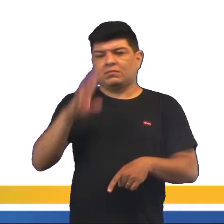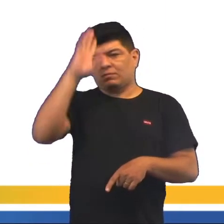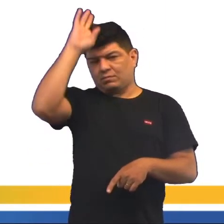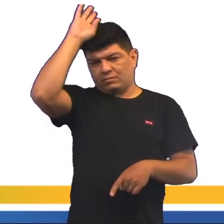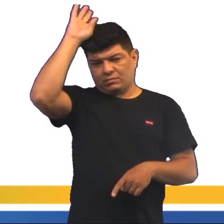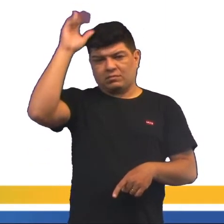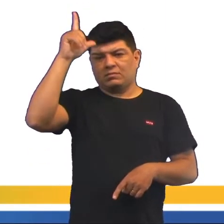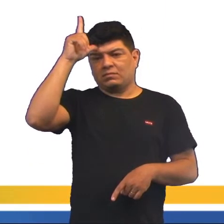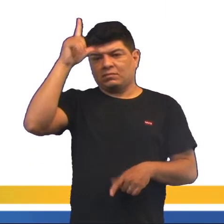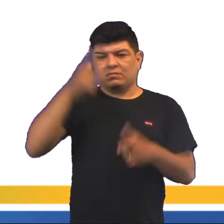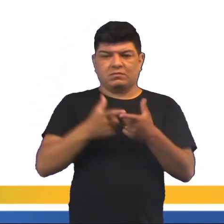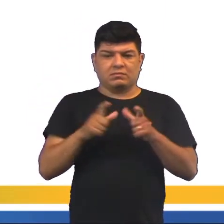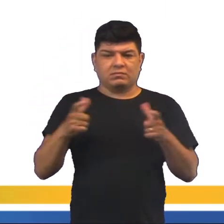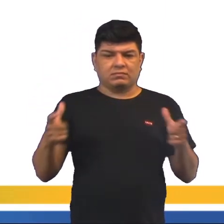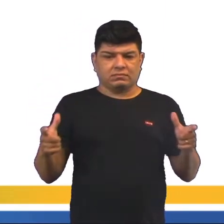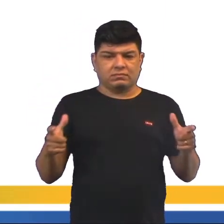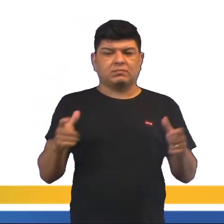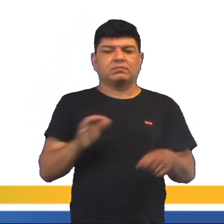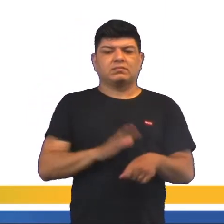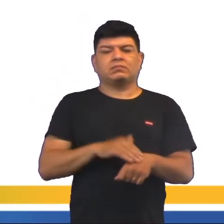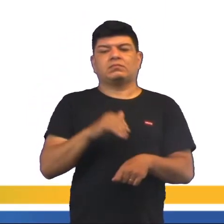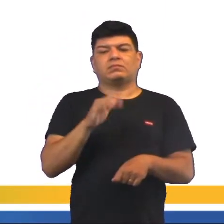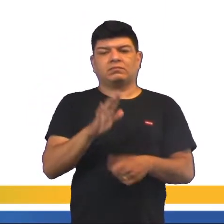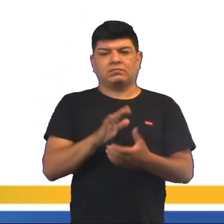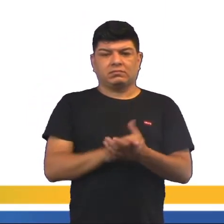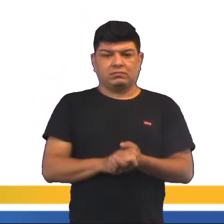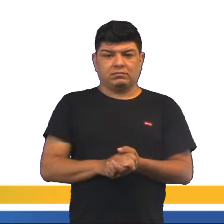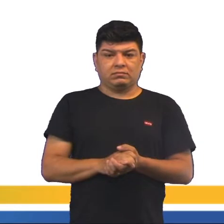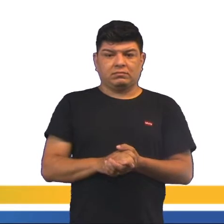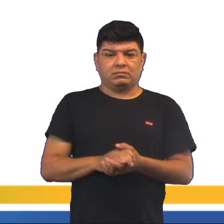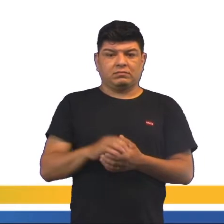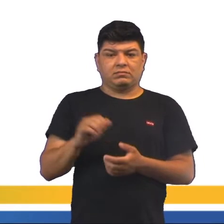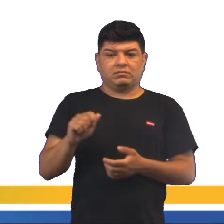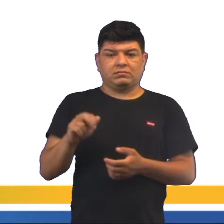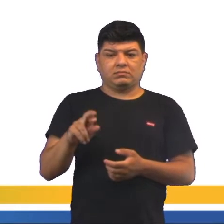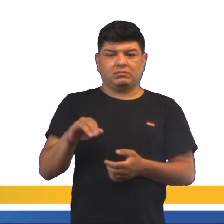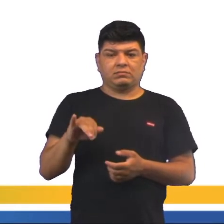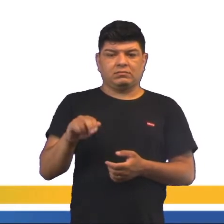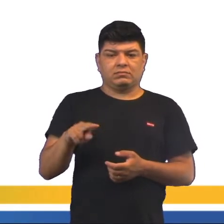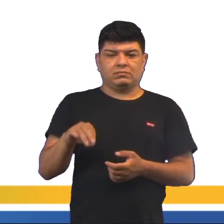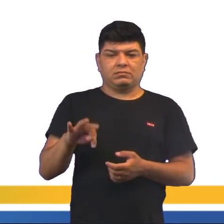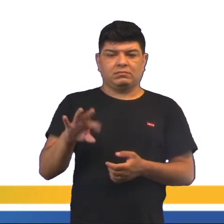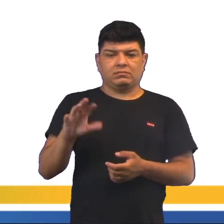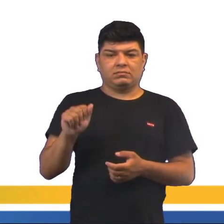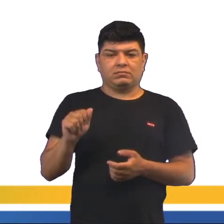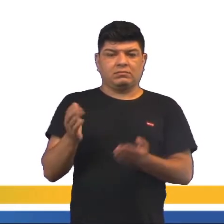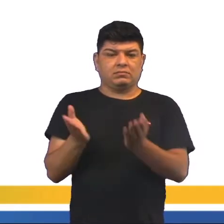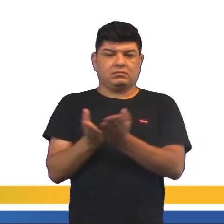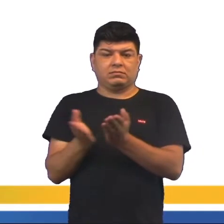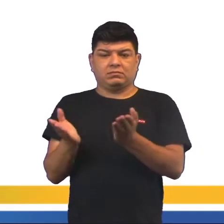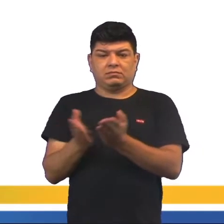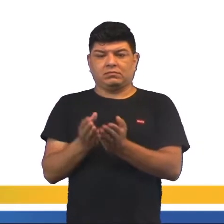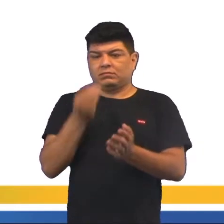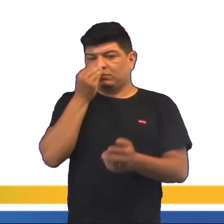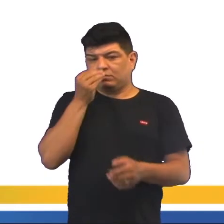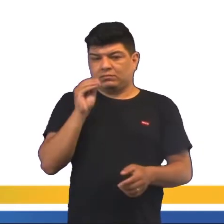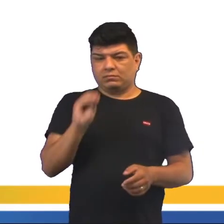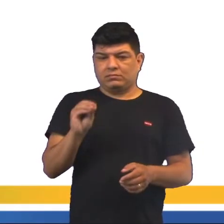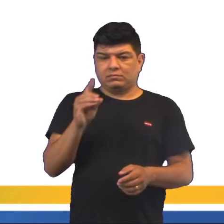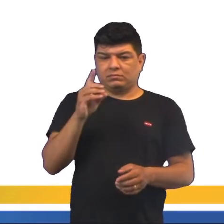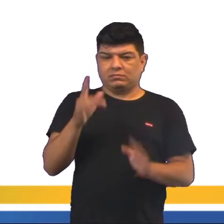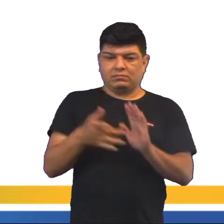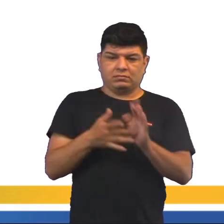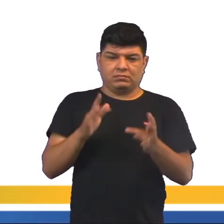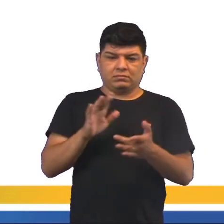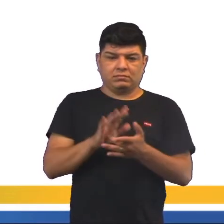e os germânicos aumentasse ainda mais. O arianismo era uma interpretação teológica do cristianismo que negava a divindade